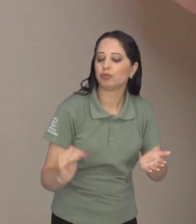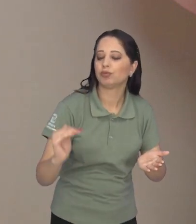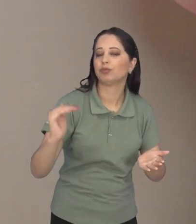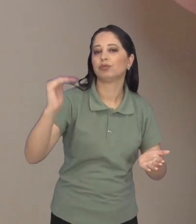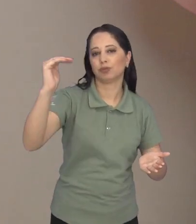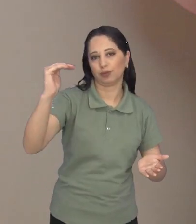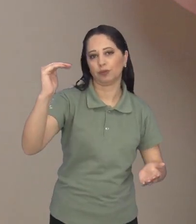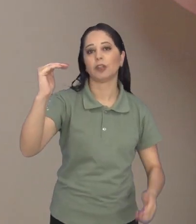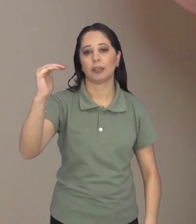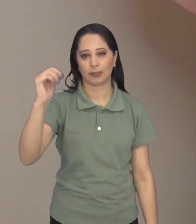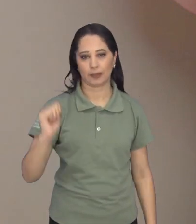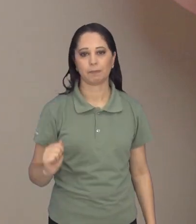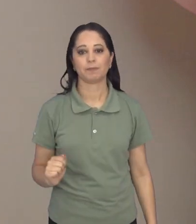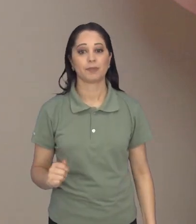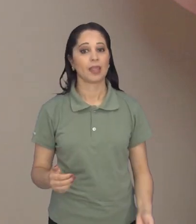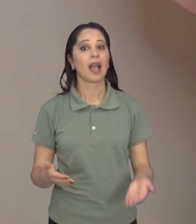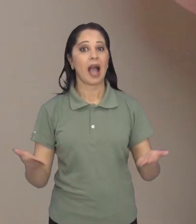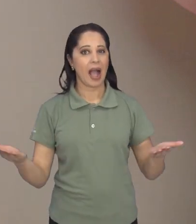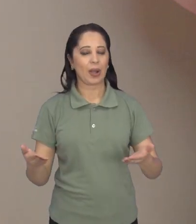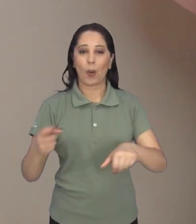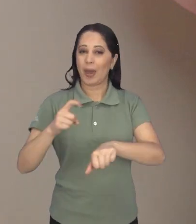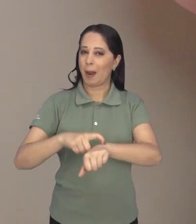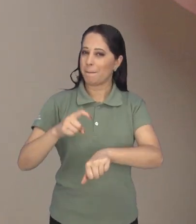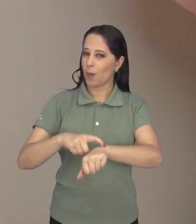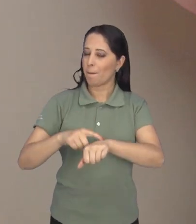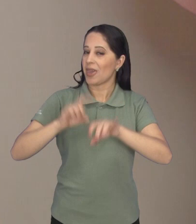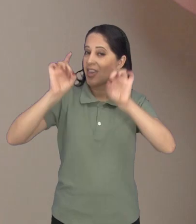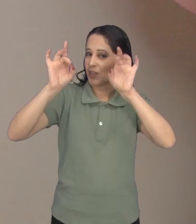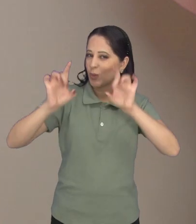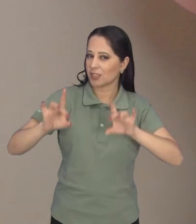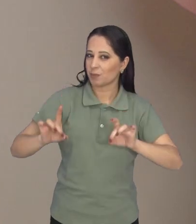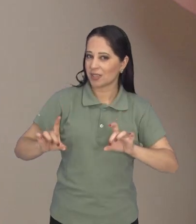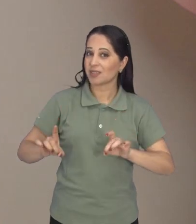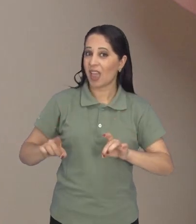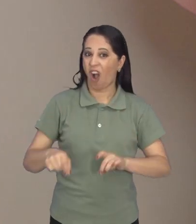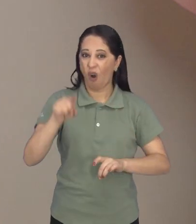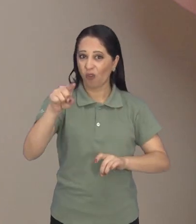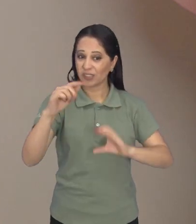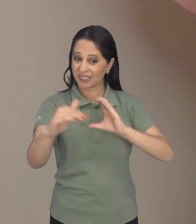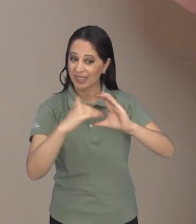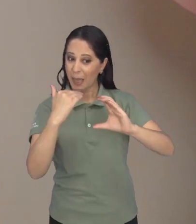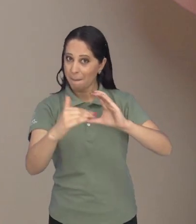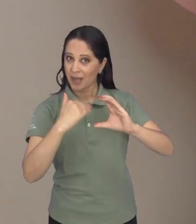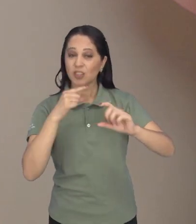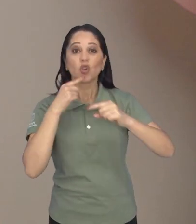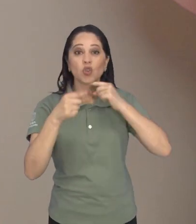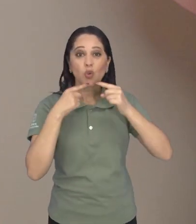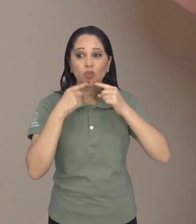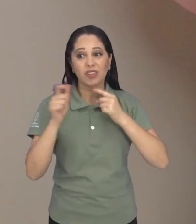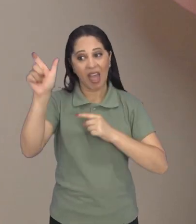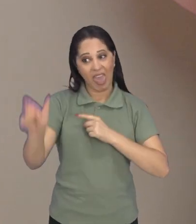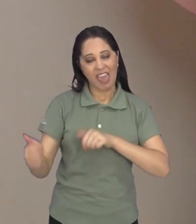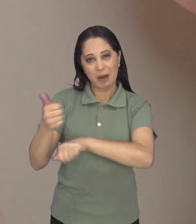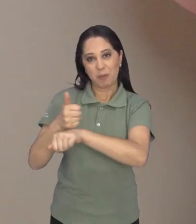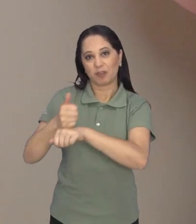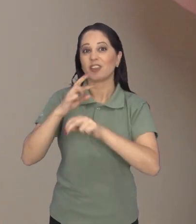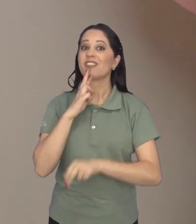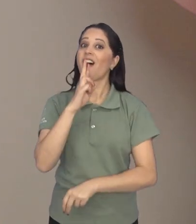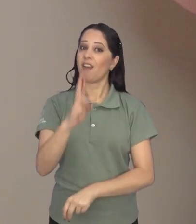a intervenção terapêutica. E agora chegou aquele momento de responder as perguntinhas do